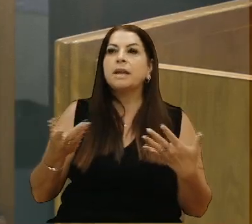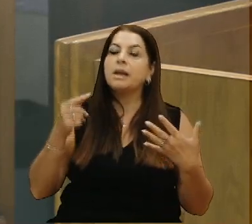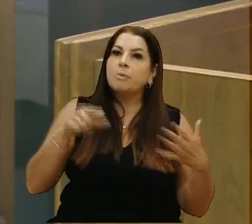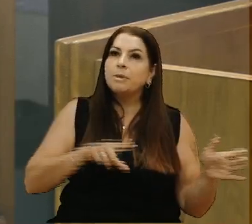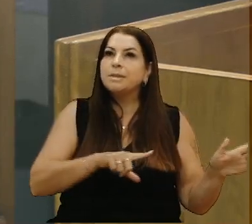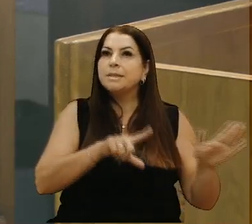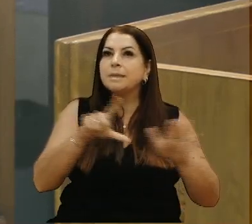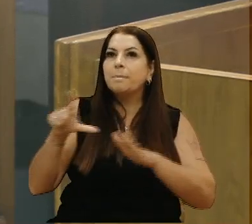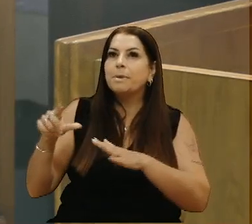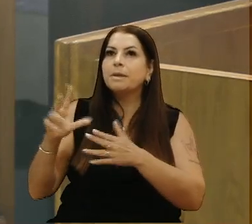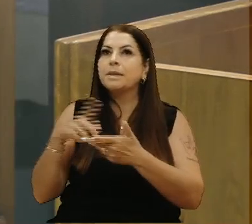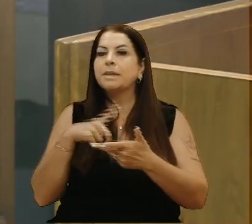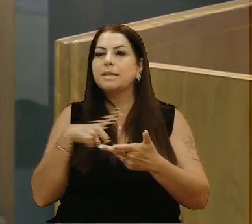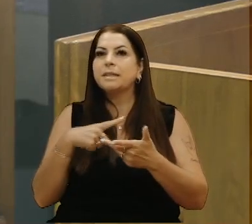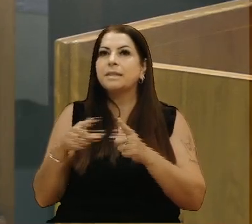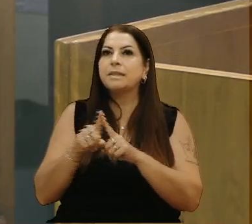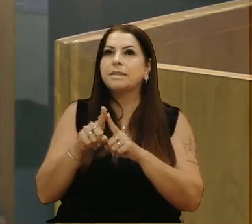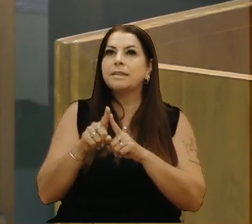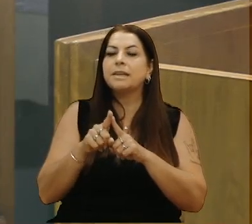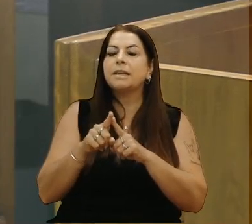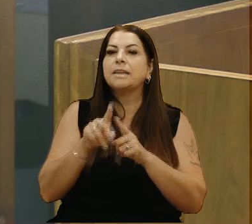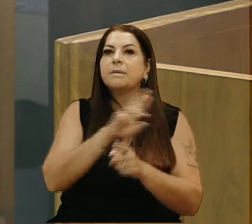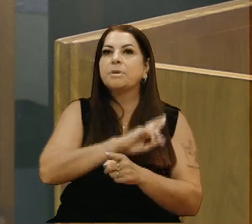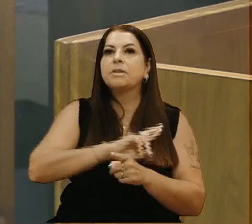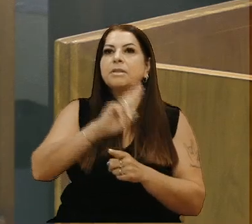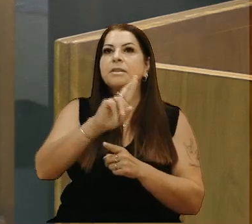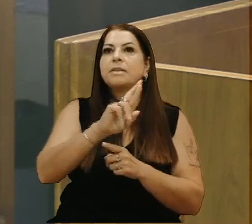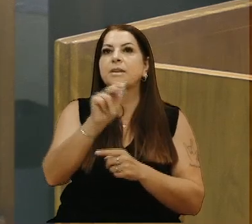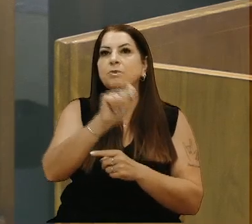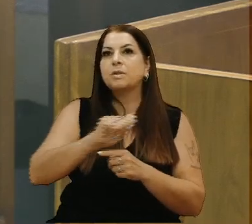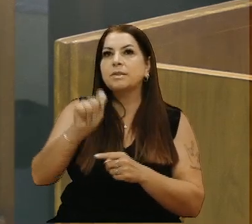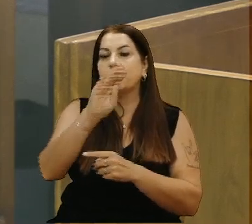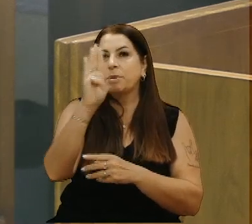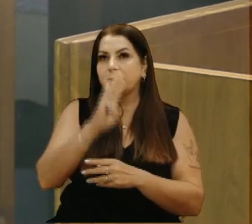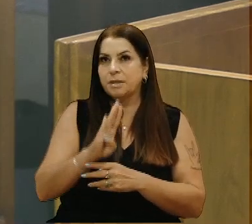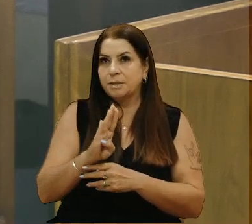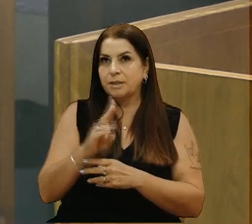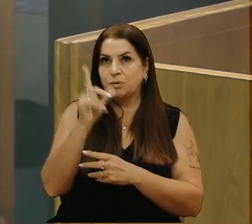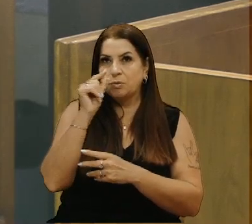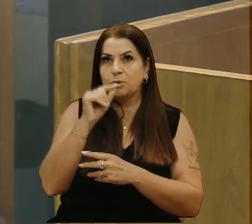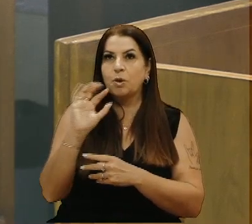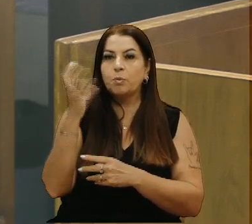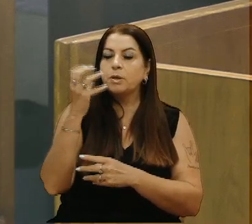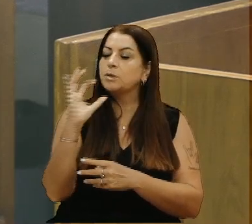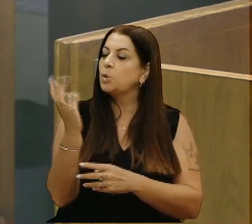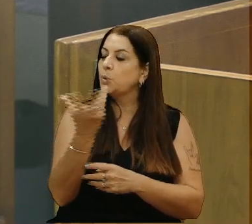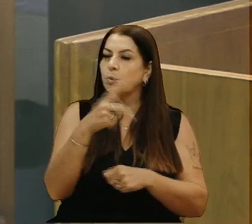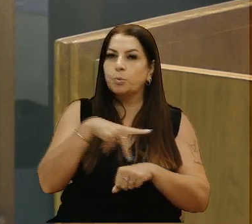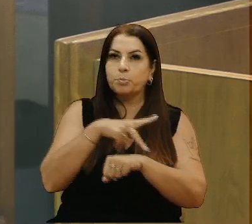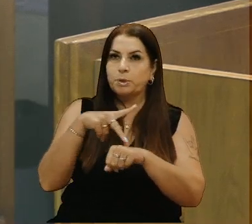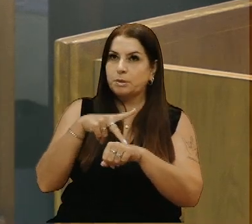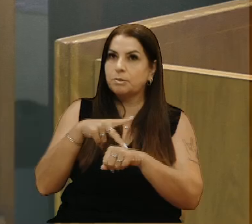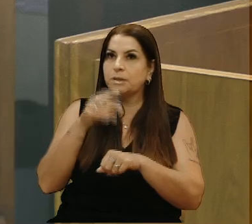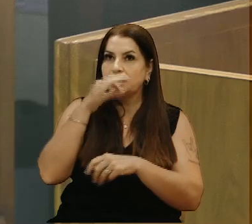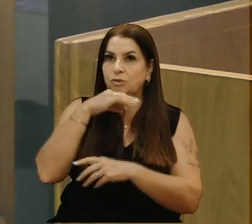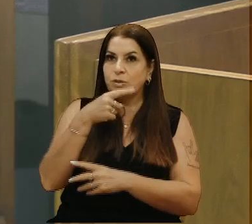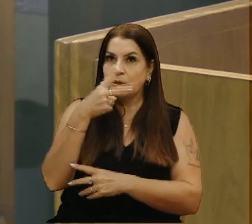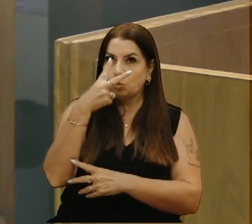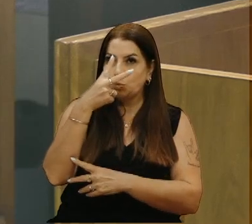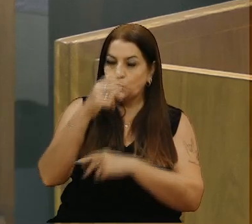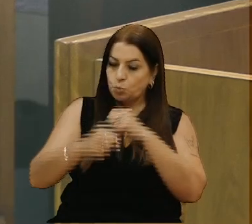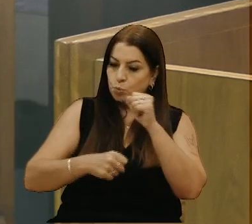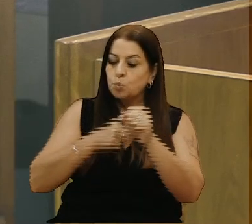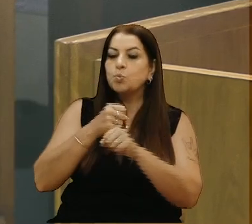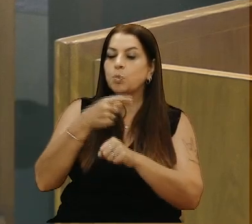semana que tem a chancela da Associação Brasileira do Sono, acontece em todo o país, e aqui em Caxias é o segundo ano que a